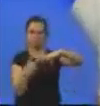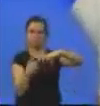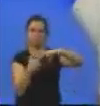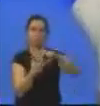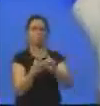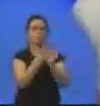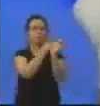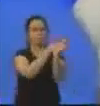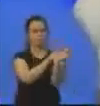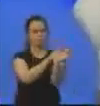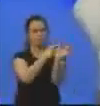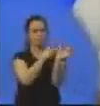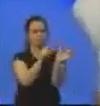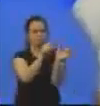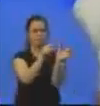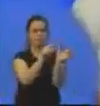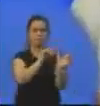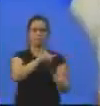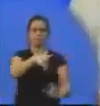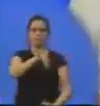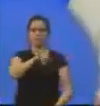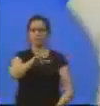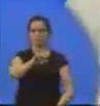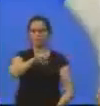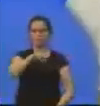dá concavidade, pontos de inflexão.